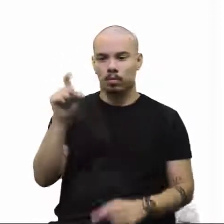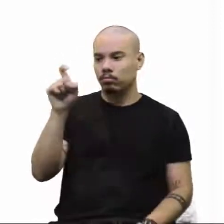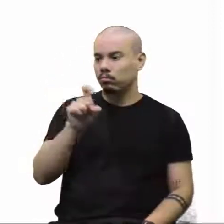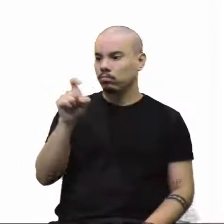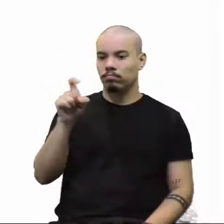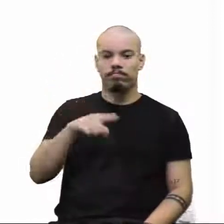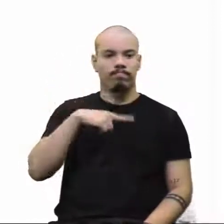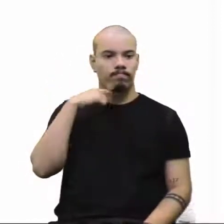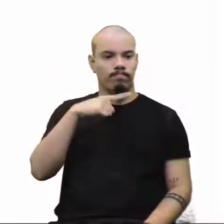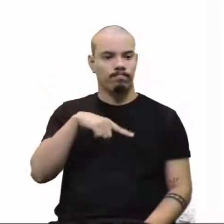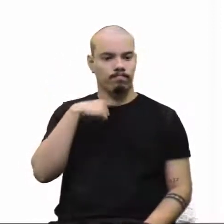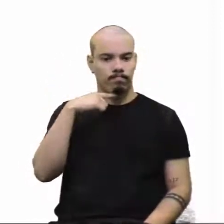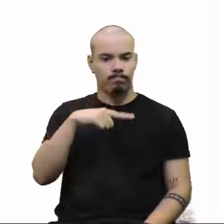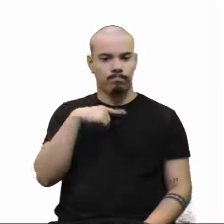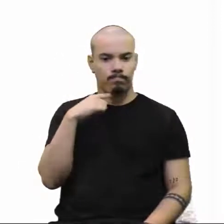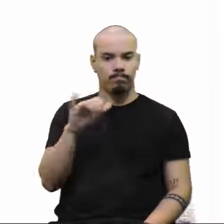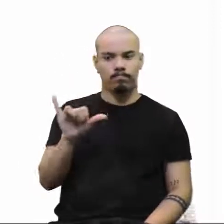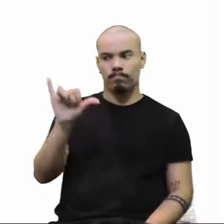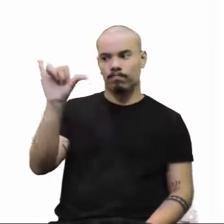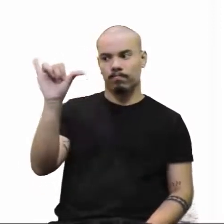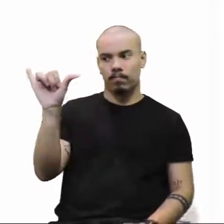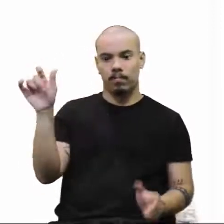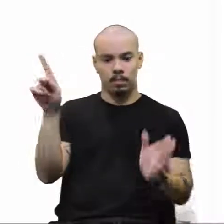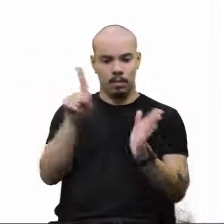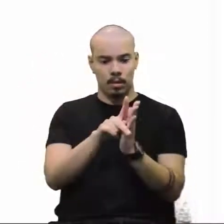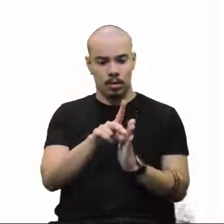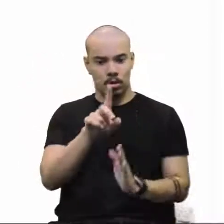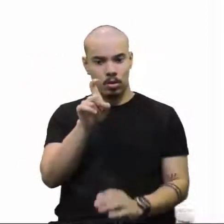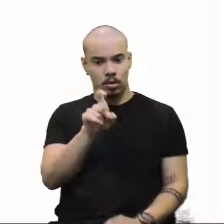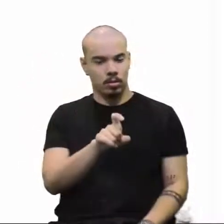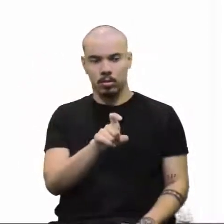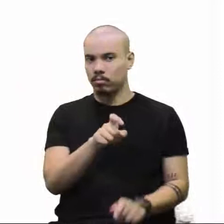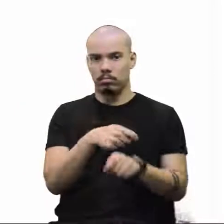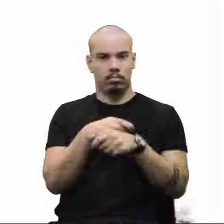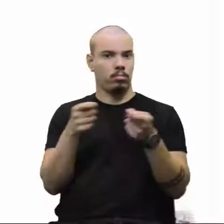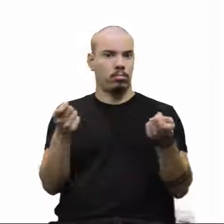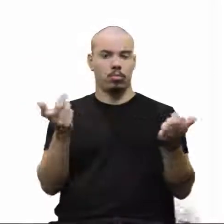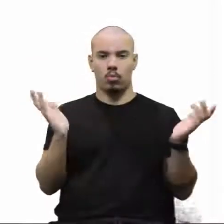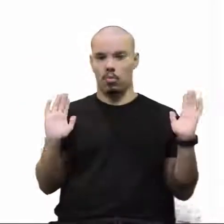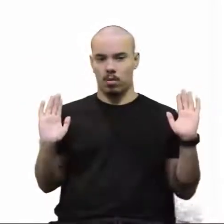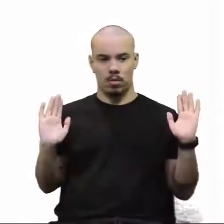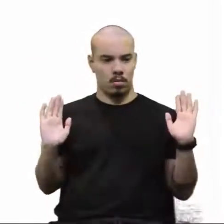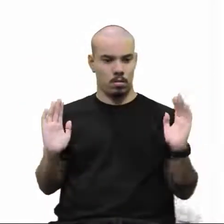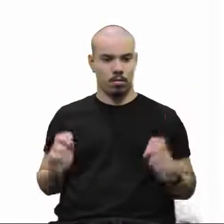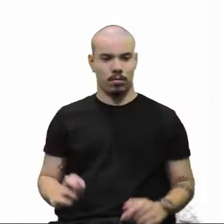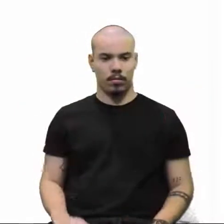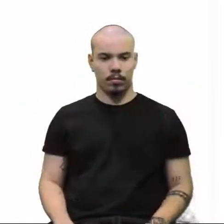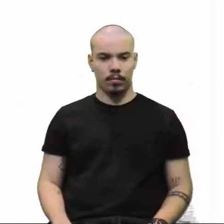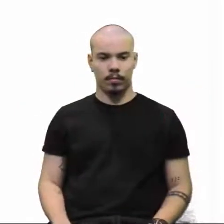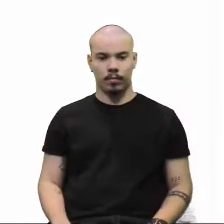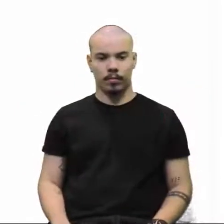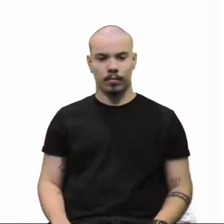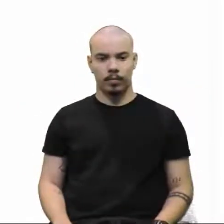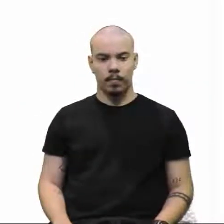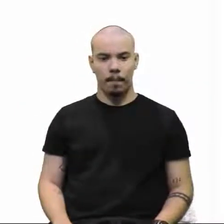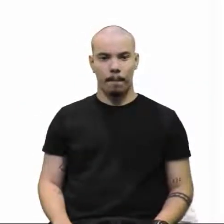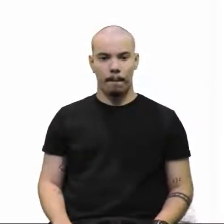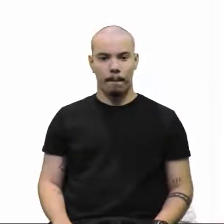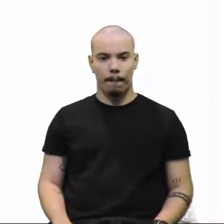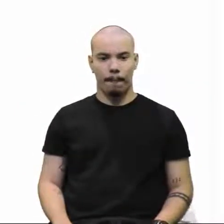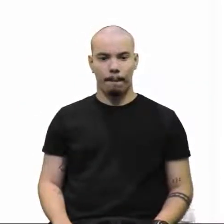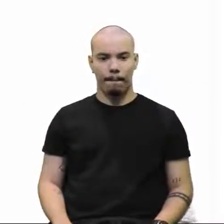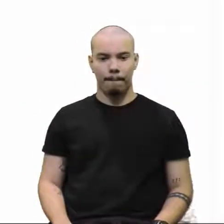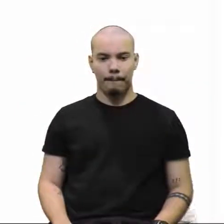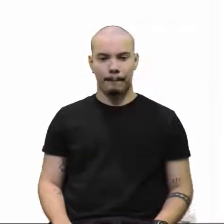Do Y para o X, porque ela tinha que sair do ímã para ir. Vai girar em torno do ímã ali, com o eixo